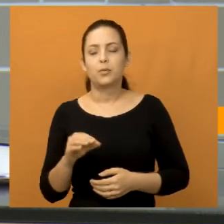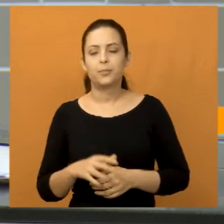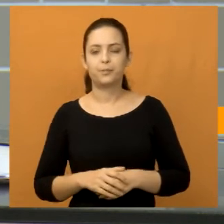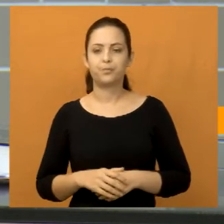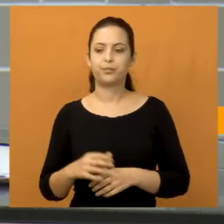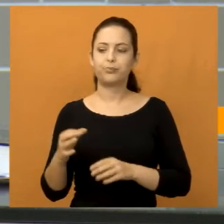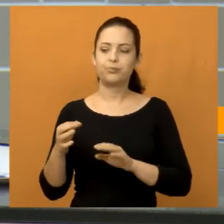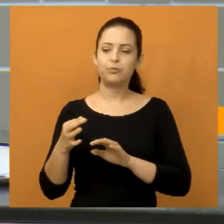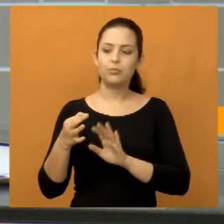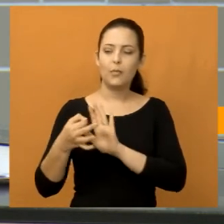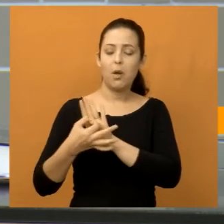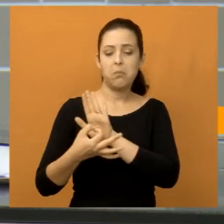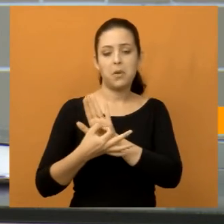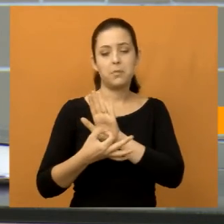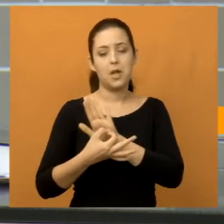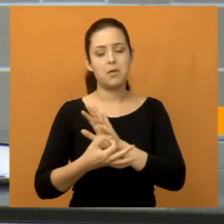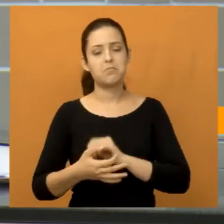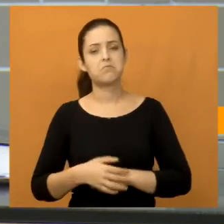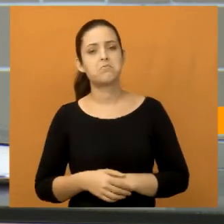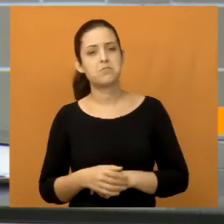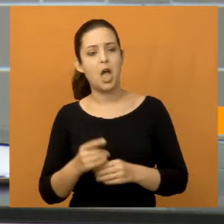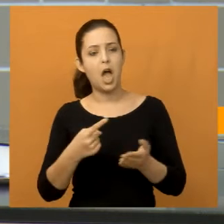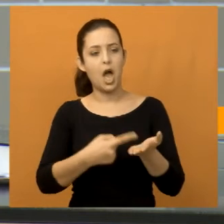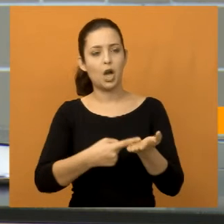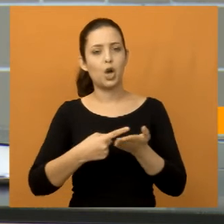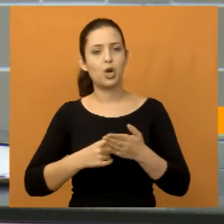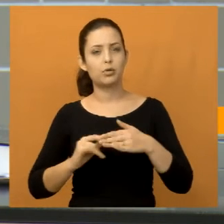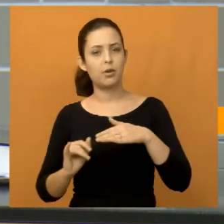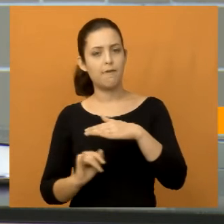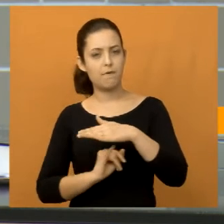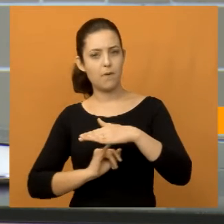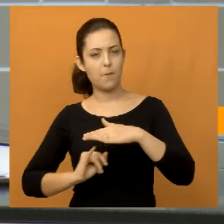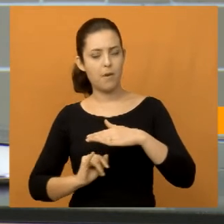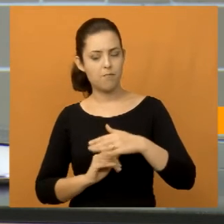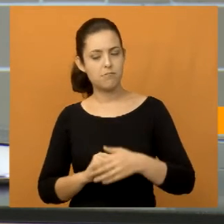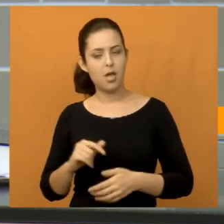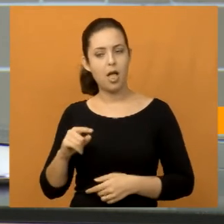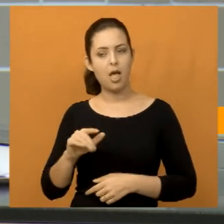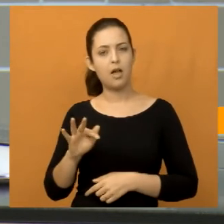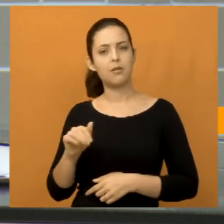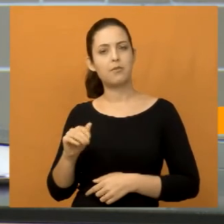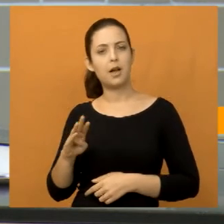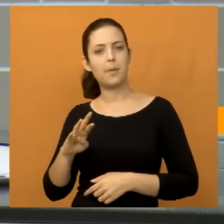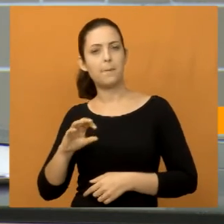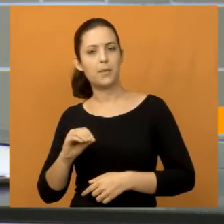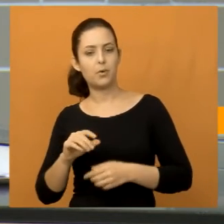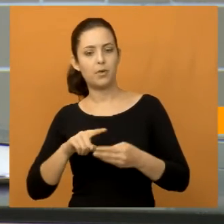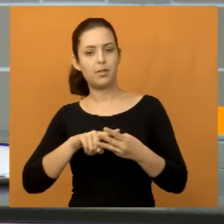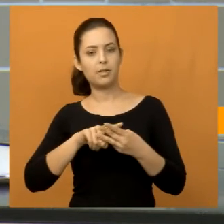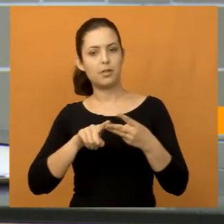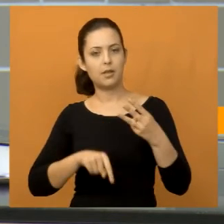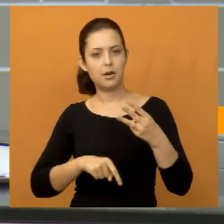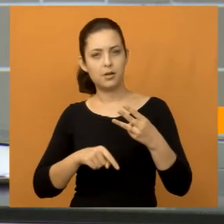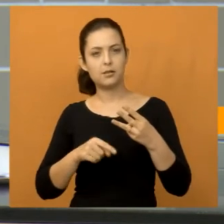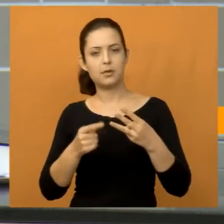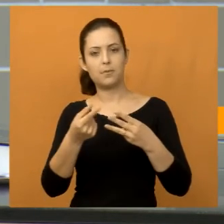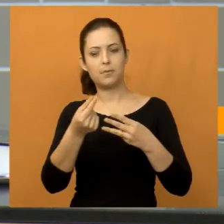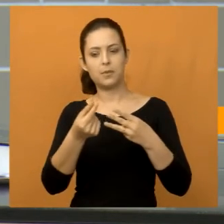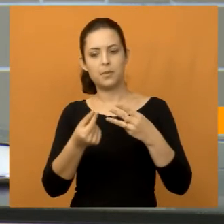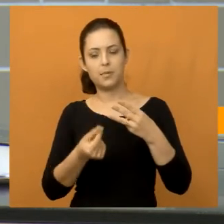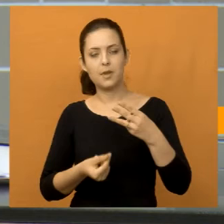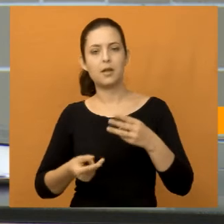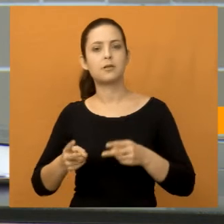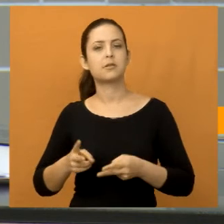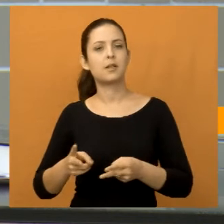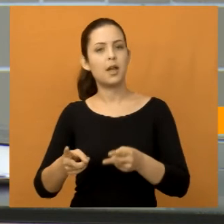quais sugeriam a existência de um acordo informal para que Fábio apresentasse 3 orçamentos toda vez